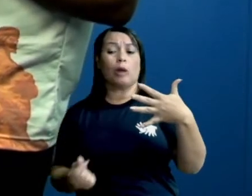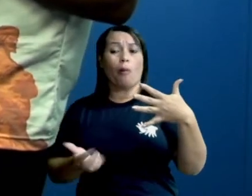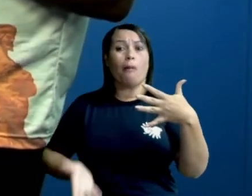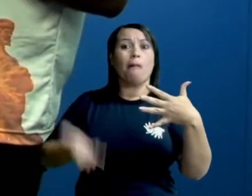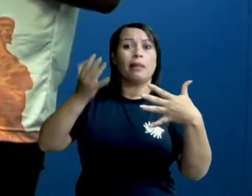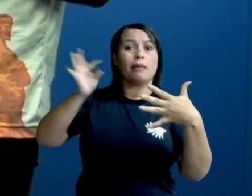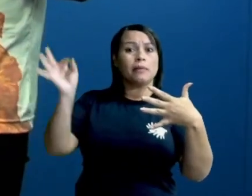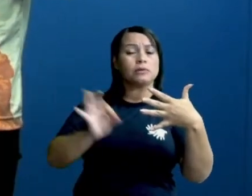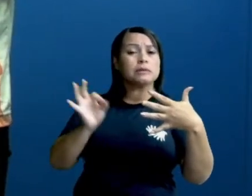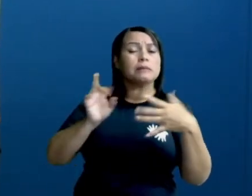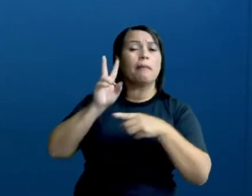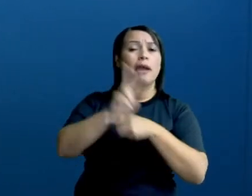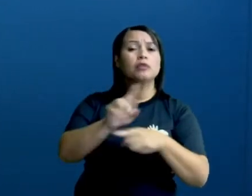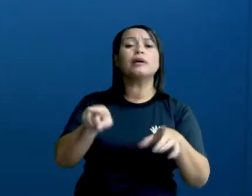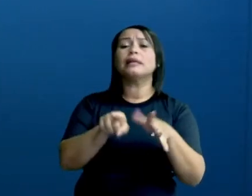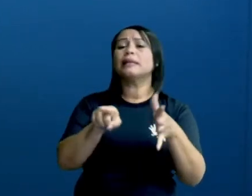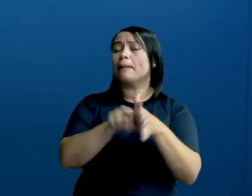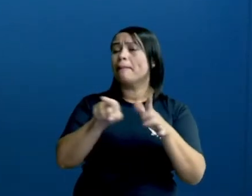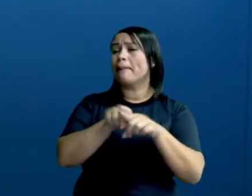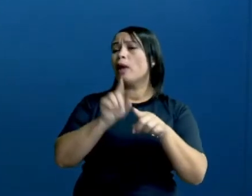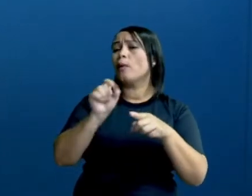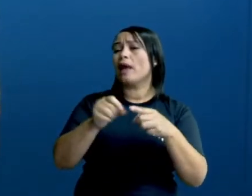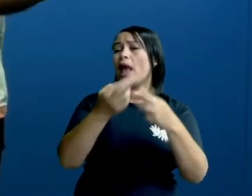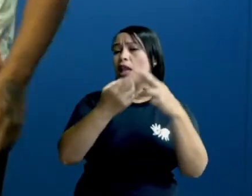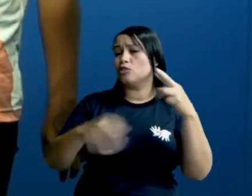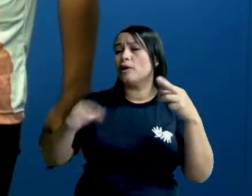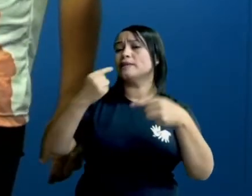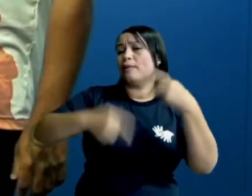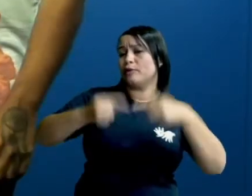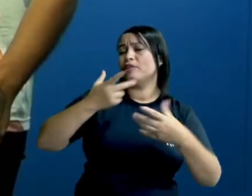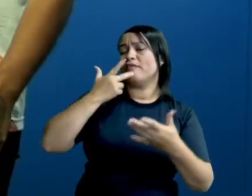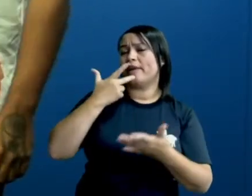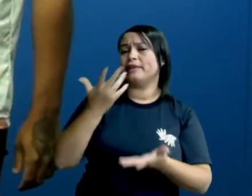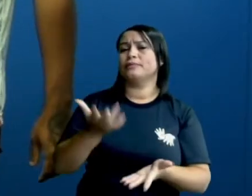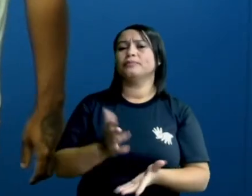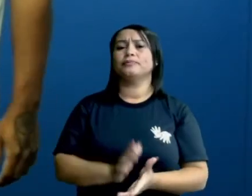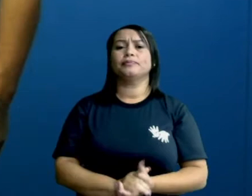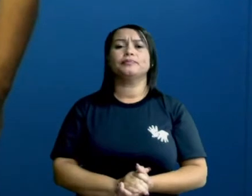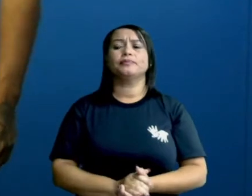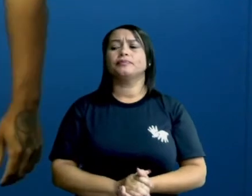taxas de empréstimo e essas questões religiosas e políticas que eu já venho falando para vocês.